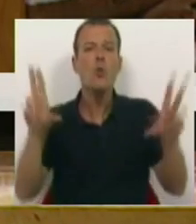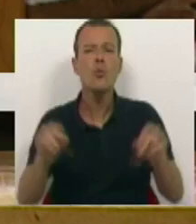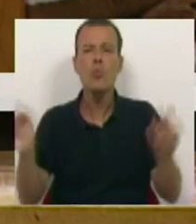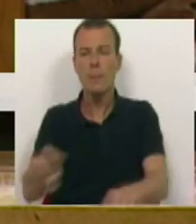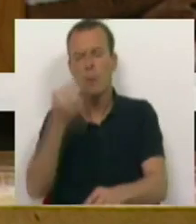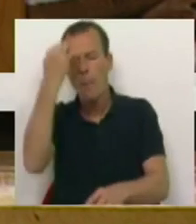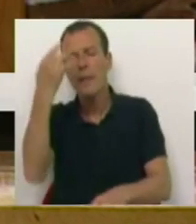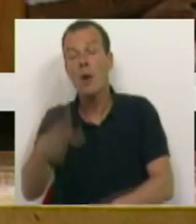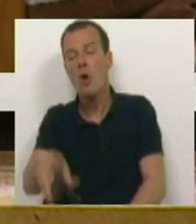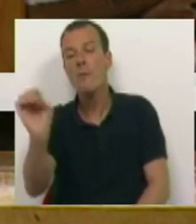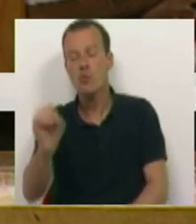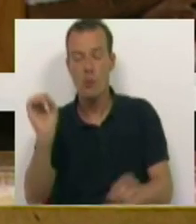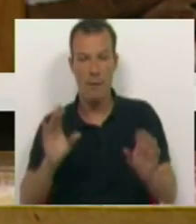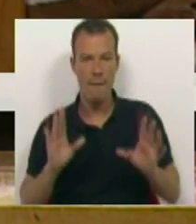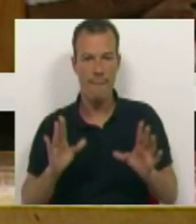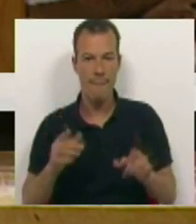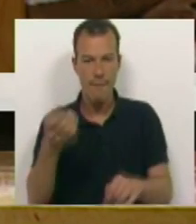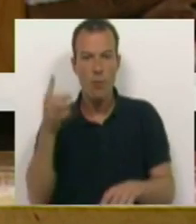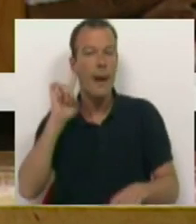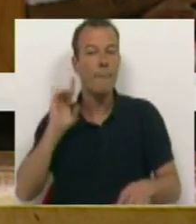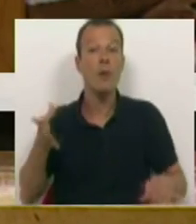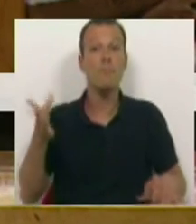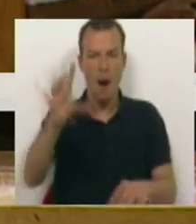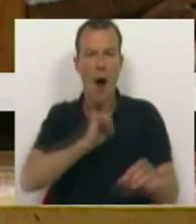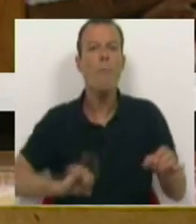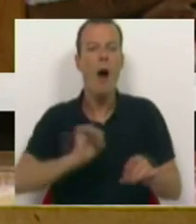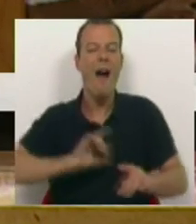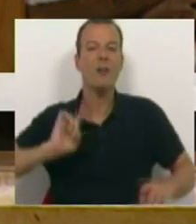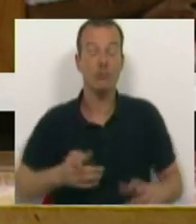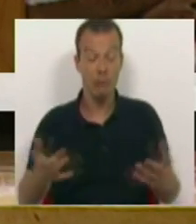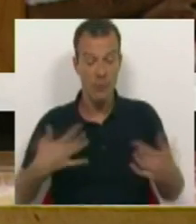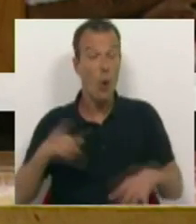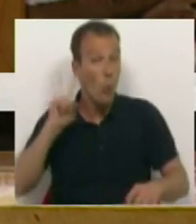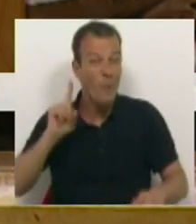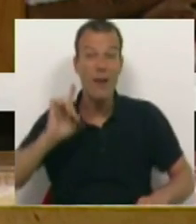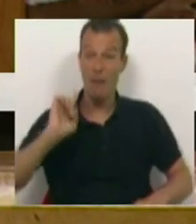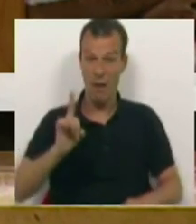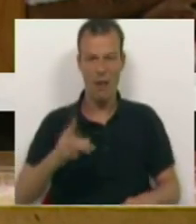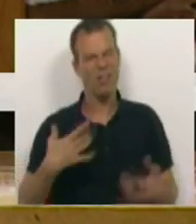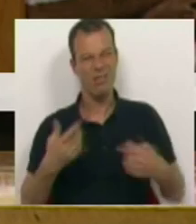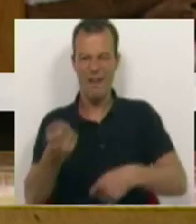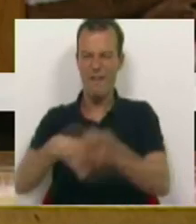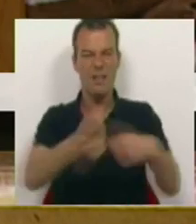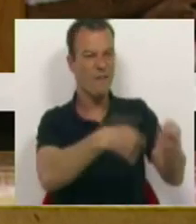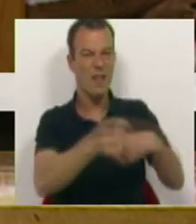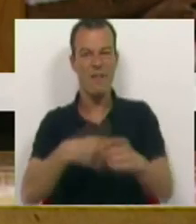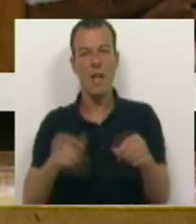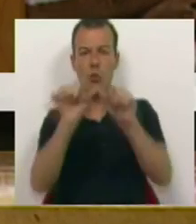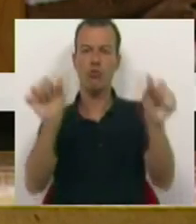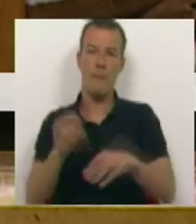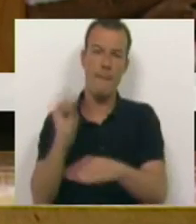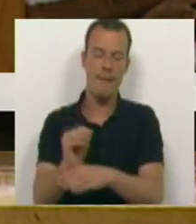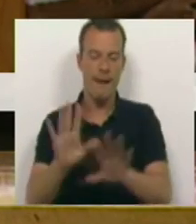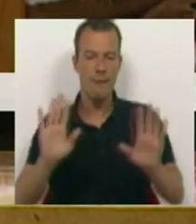compreenderam nada do que seja importante para o nosso país. E o importante para o nosso país, senhores deputados, é não desbaratar o nosso sistema bancário.